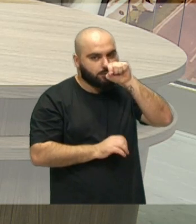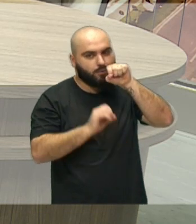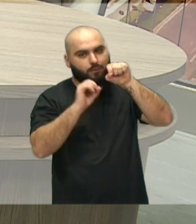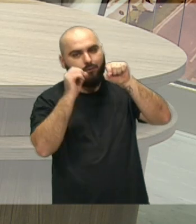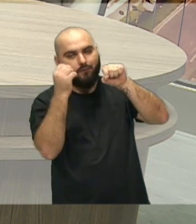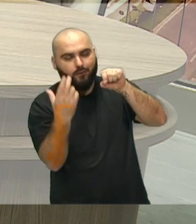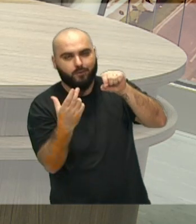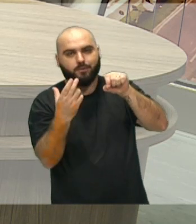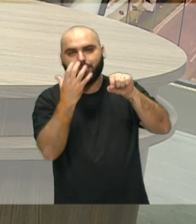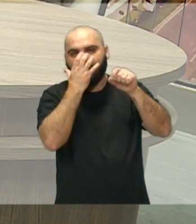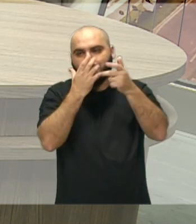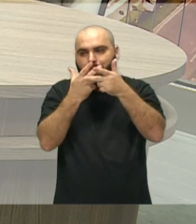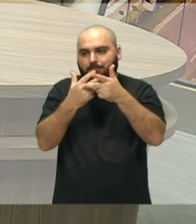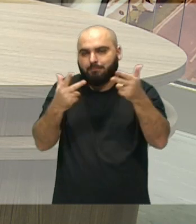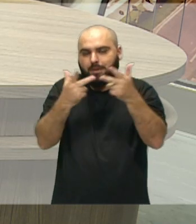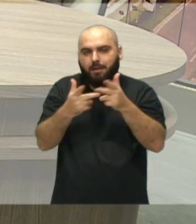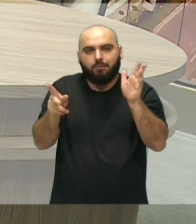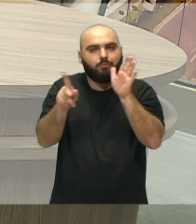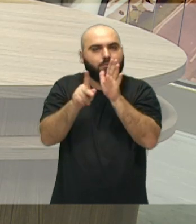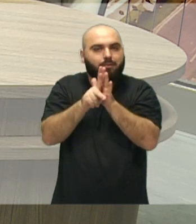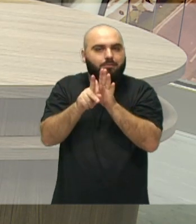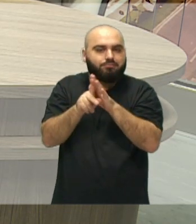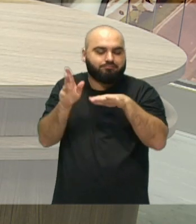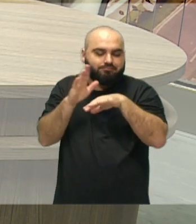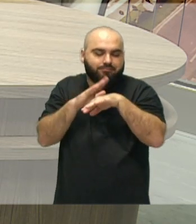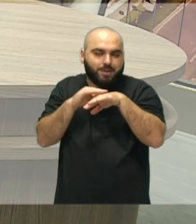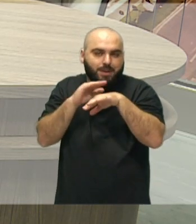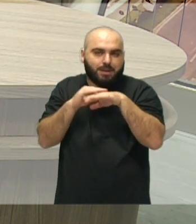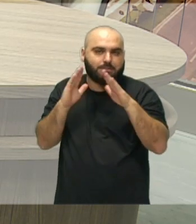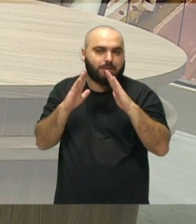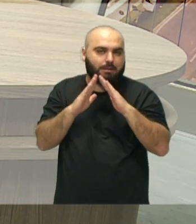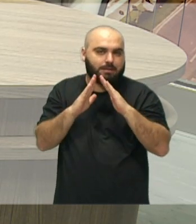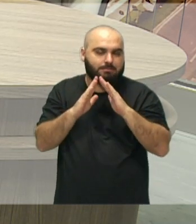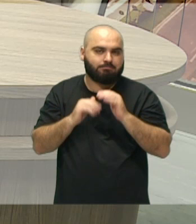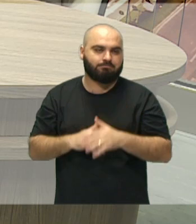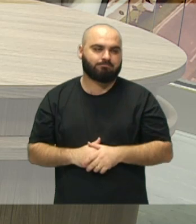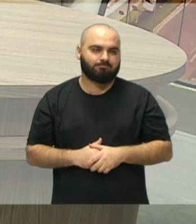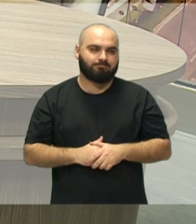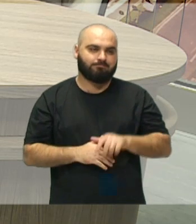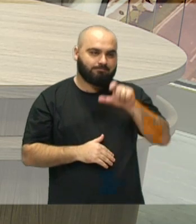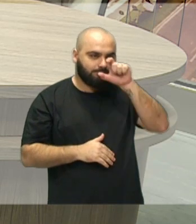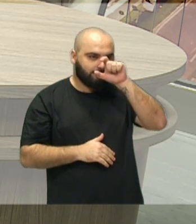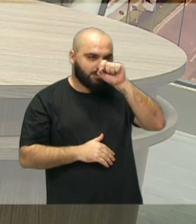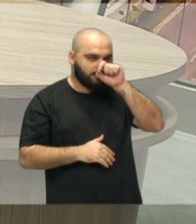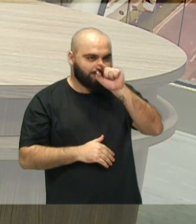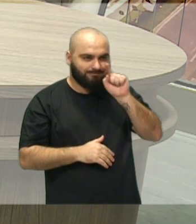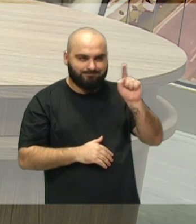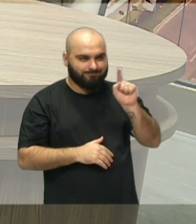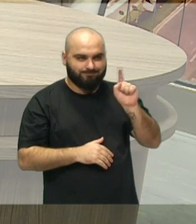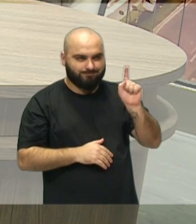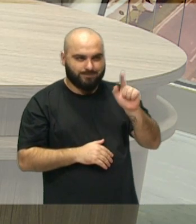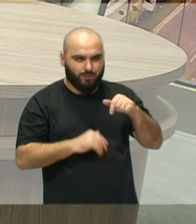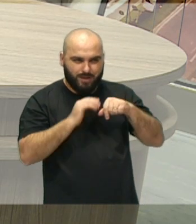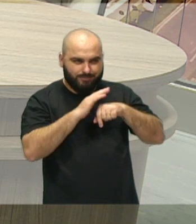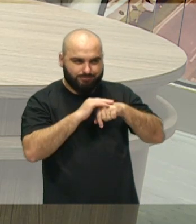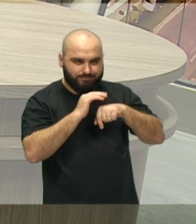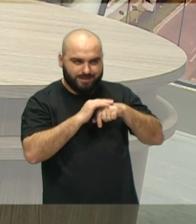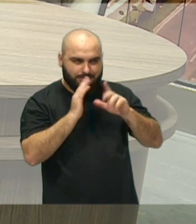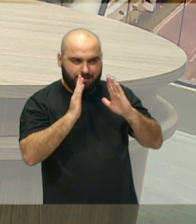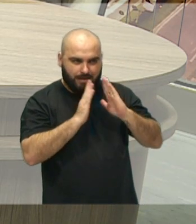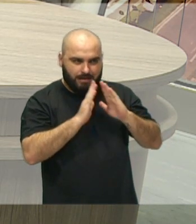silvestre em geral, como um bichinho de estimação. Ele não é um bichinho de estimação, né? Na